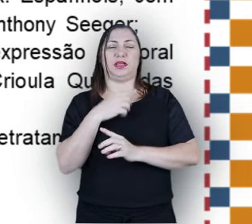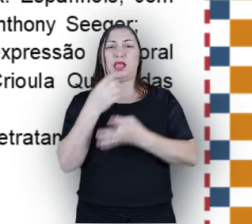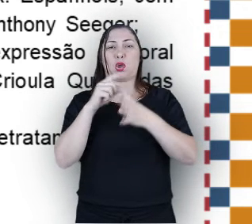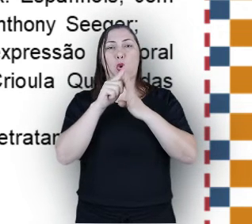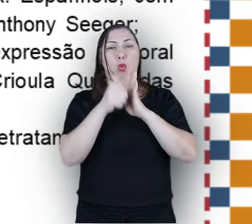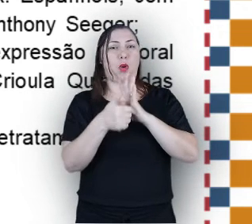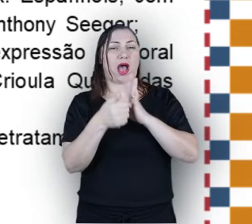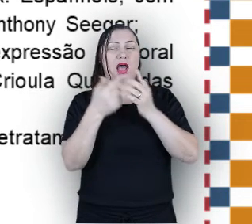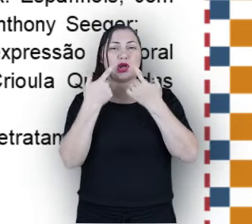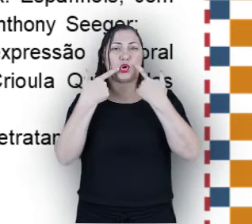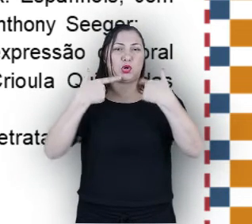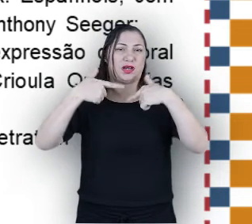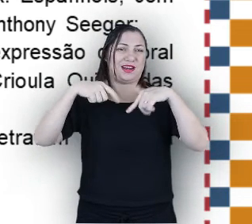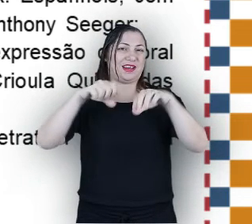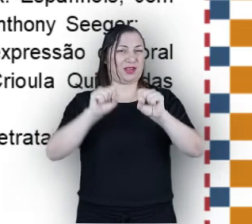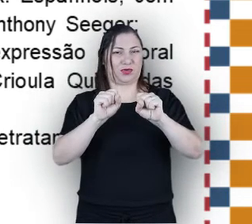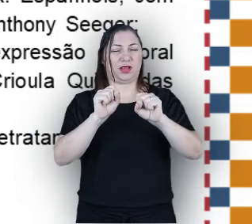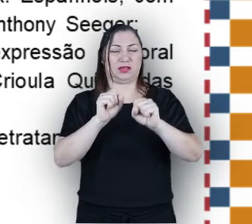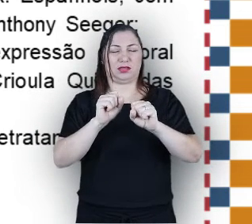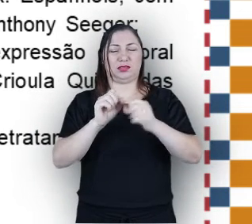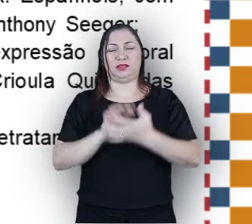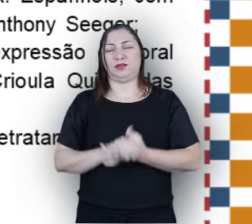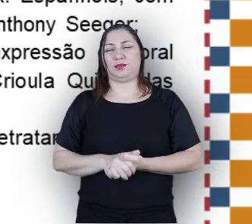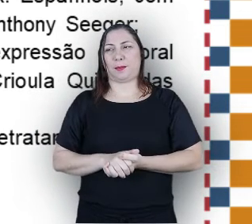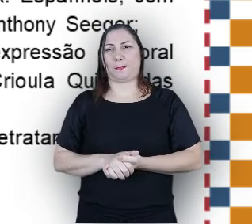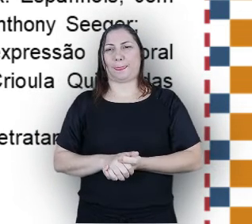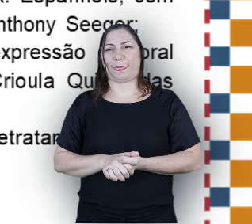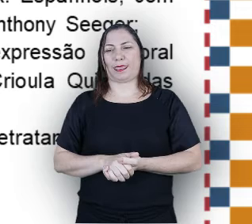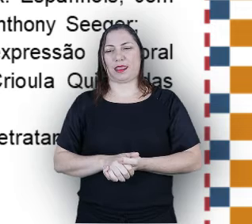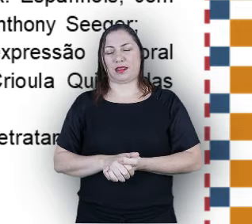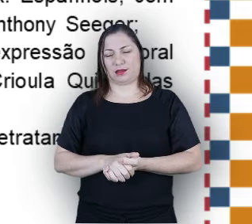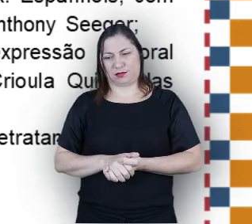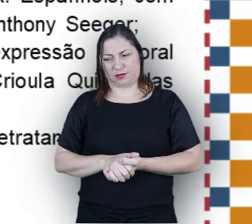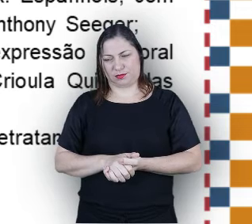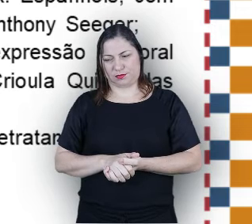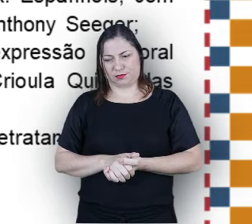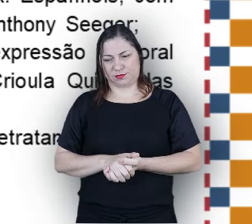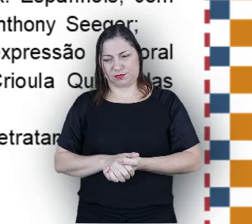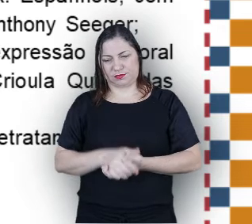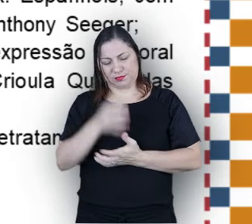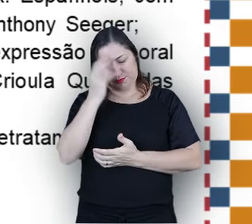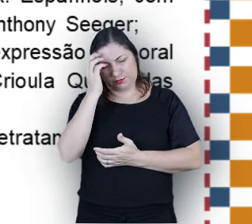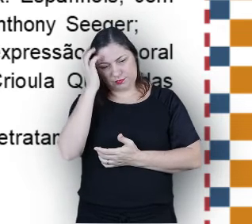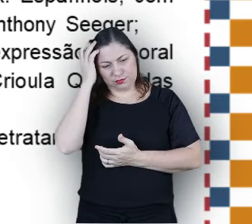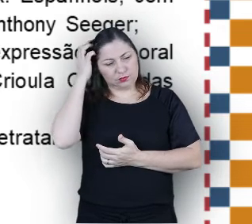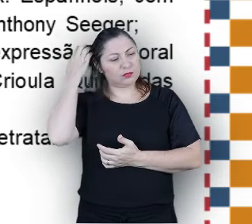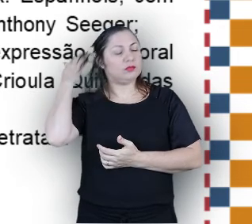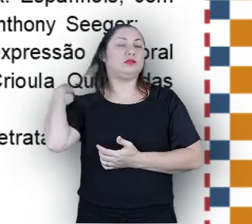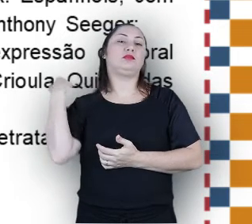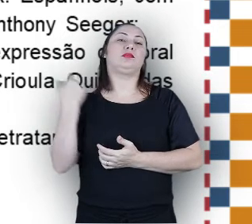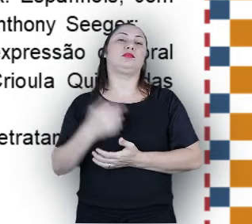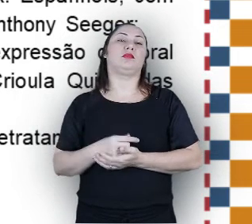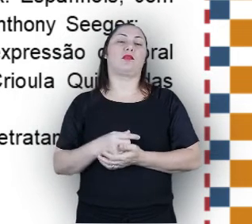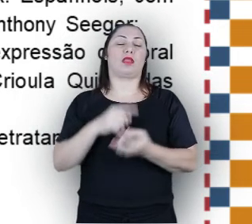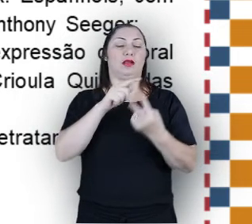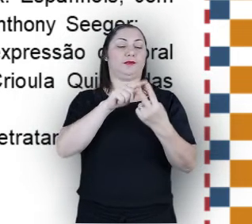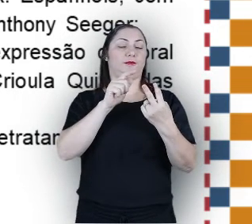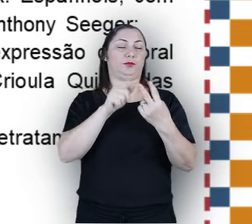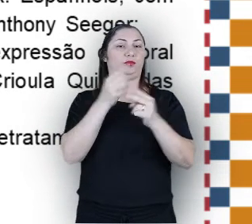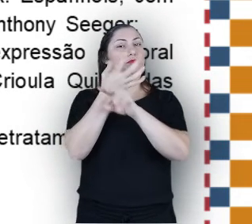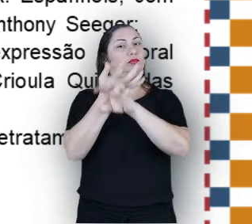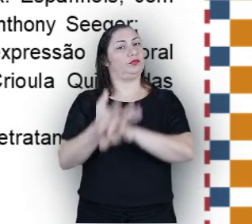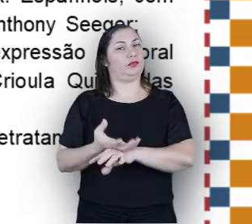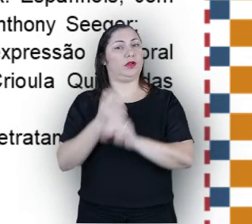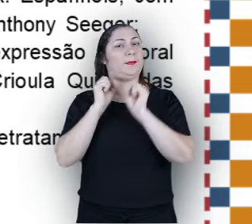escola tenha dentro da sua formação. Como eu já falei, a arte ela tem um desdobramento em 4